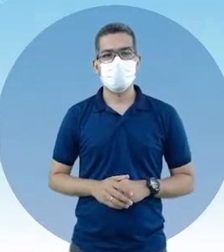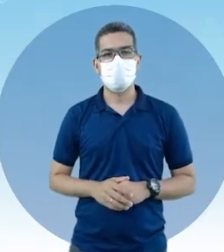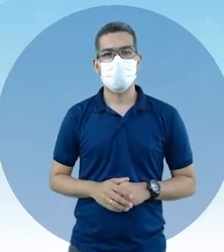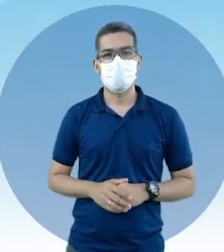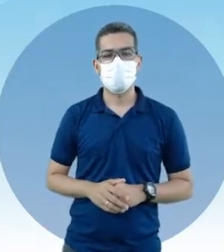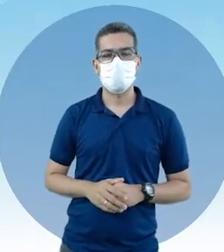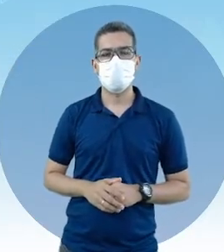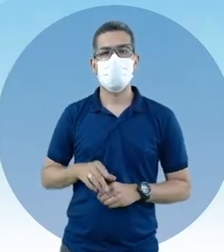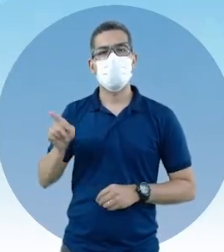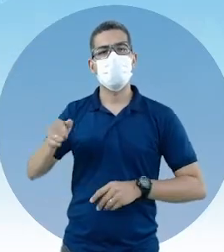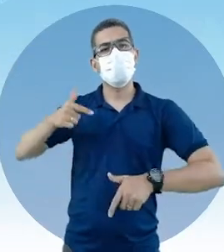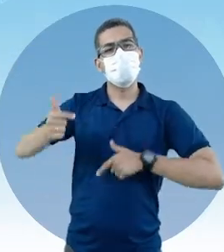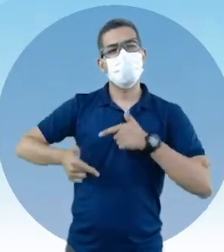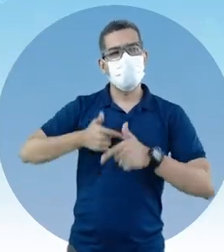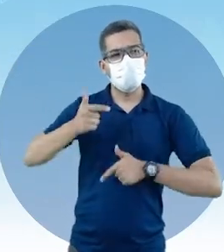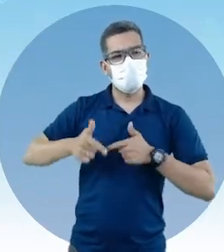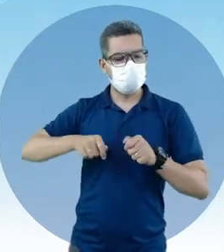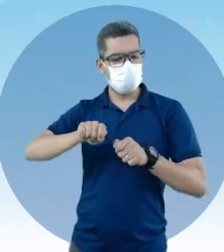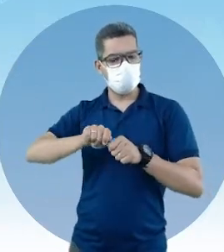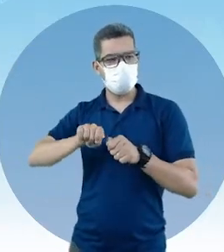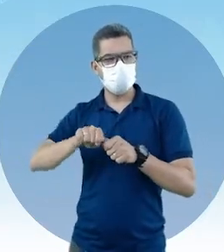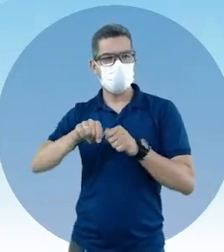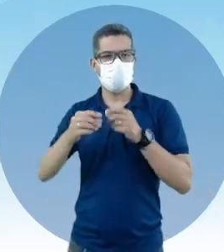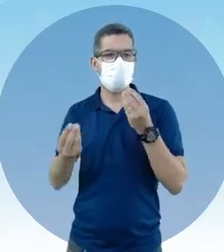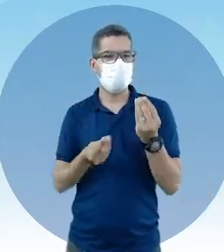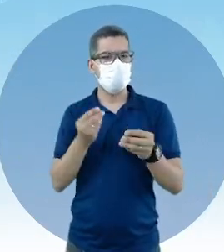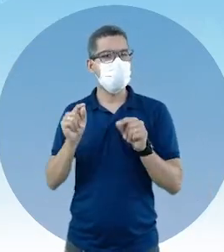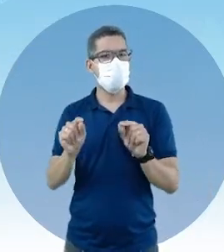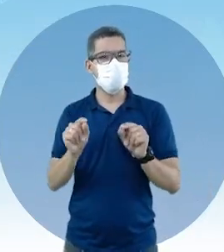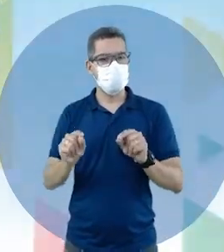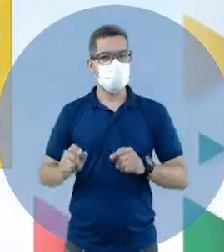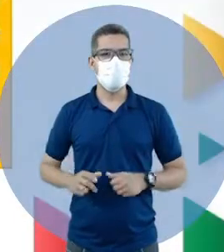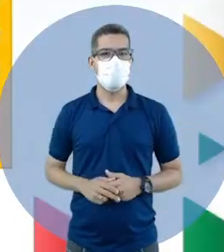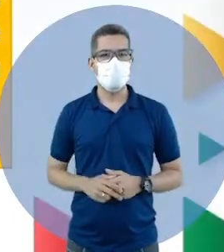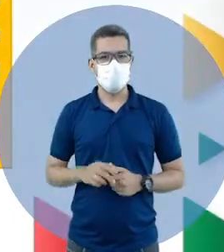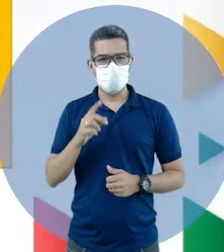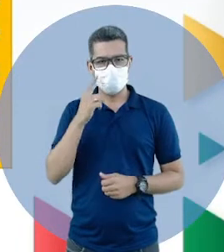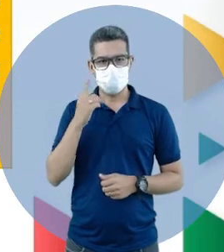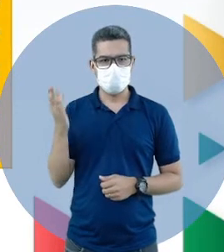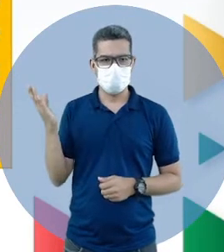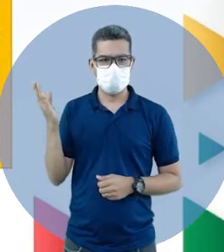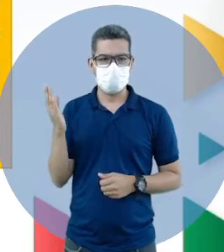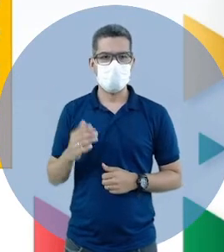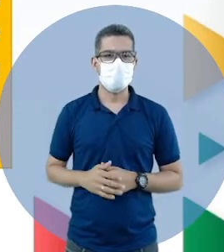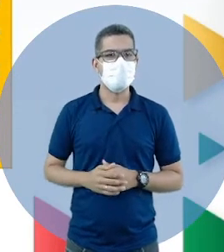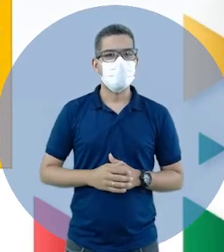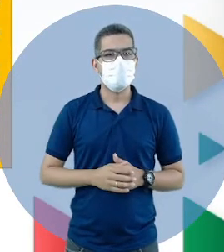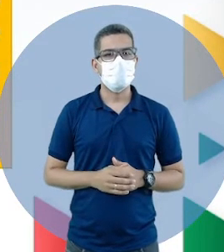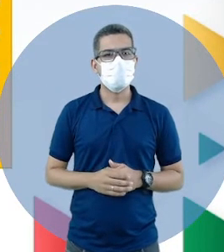obras do nosso homenageado de hoje. Podemos observar, João Paulo